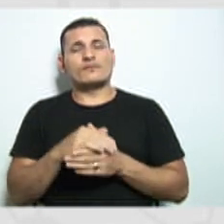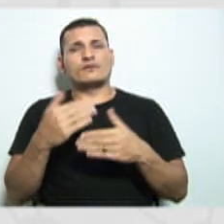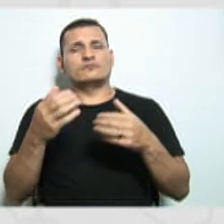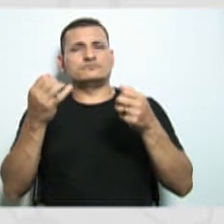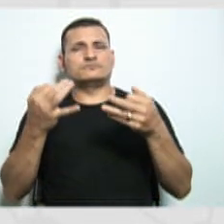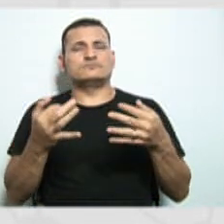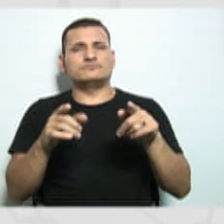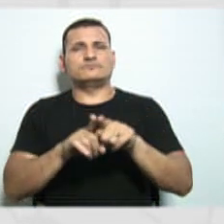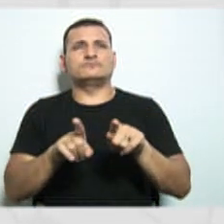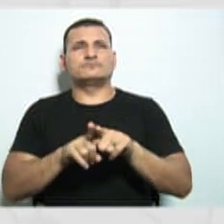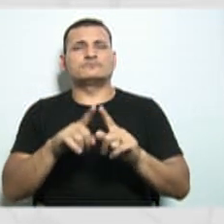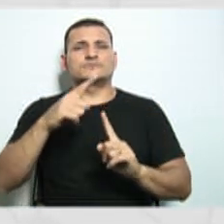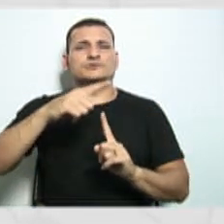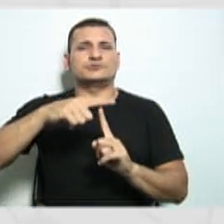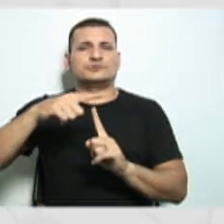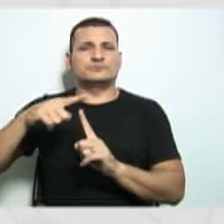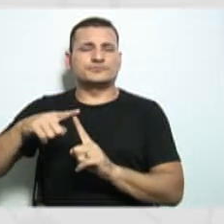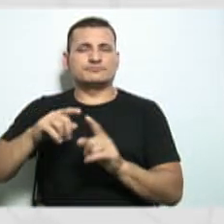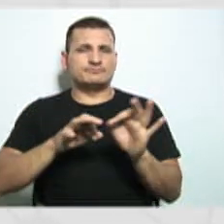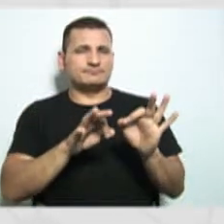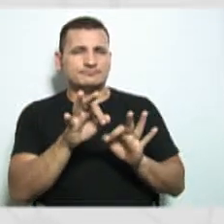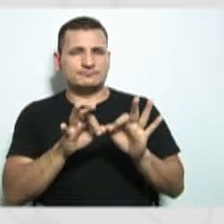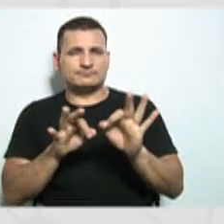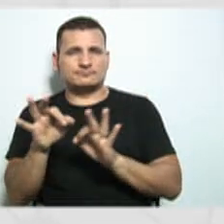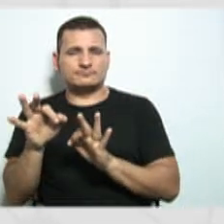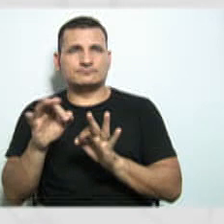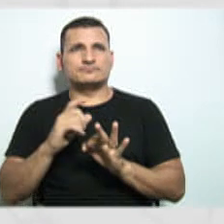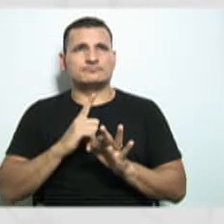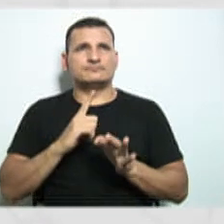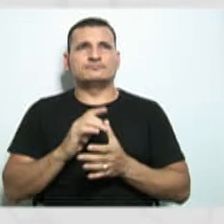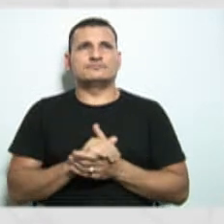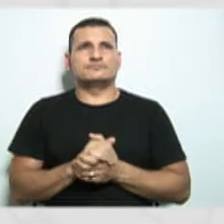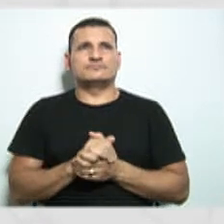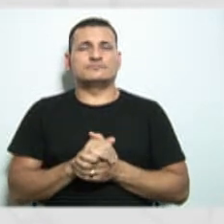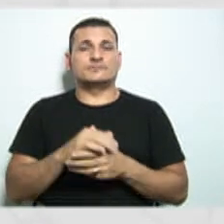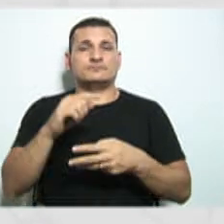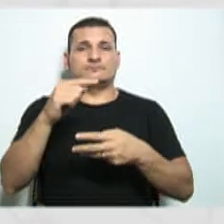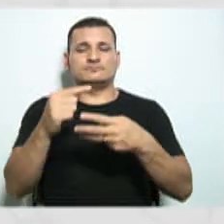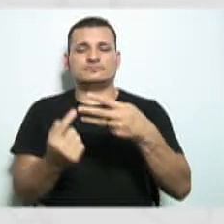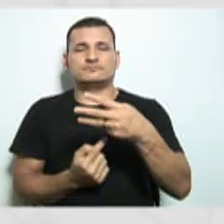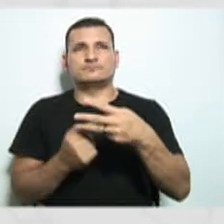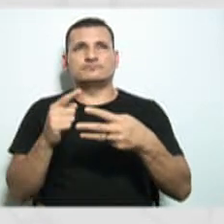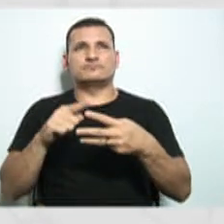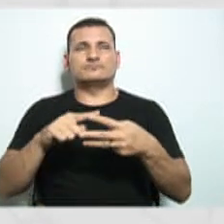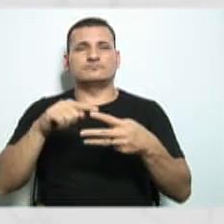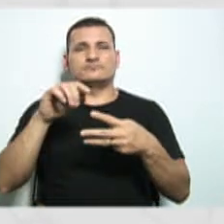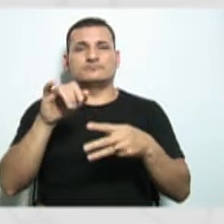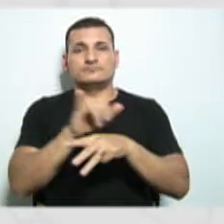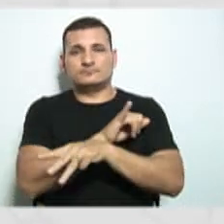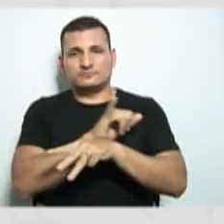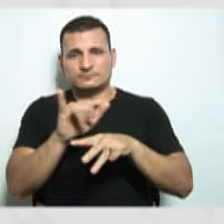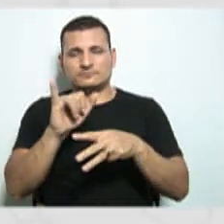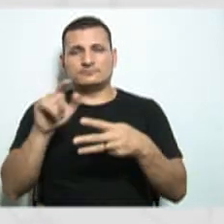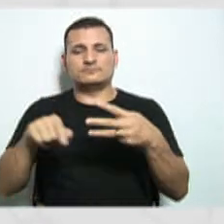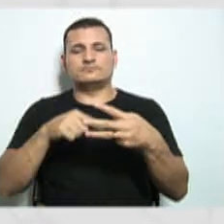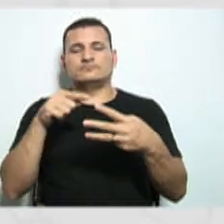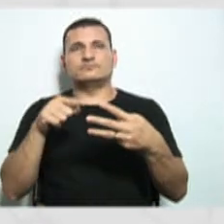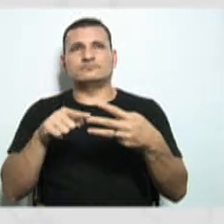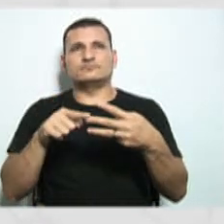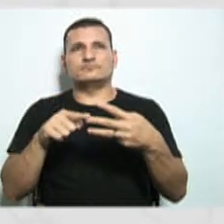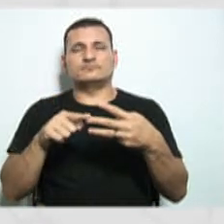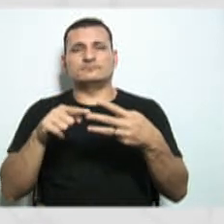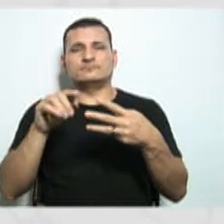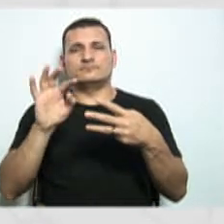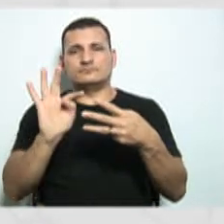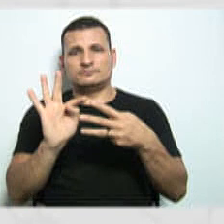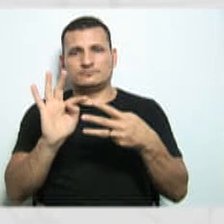também dos tipos de planejamento, né? Que são aqueles planejamentos três lá, ó. O estratégico, né? O